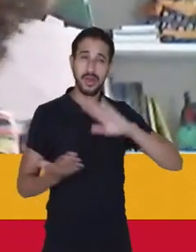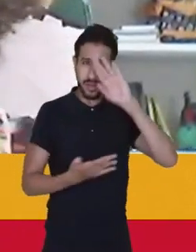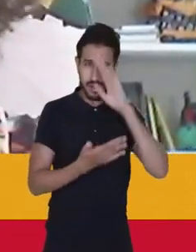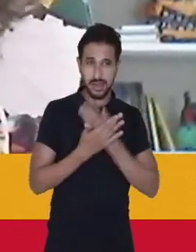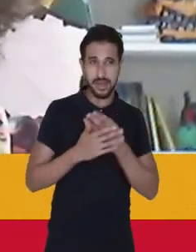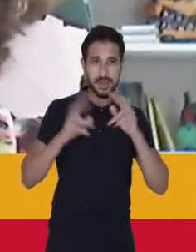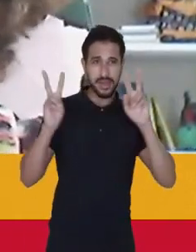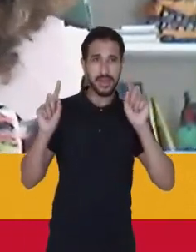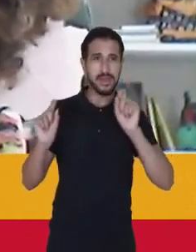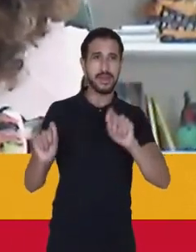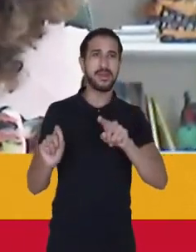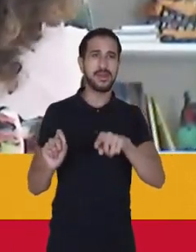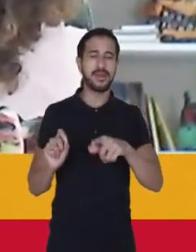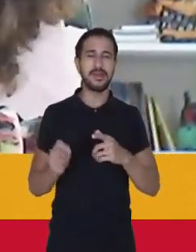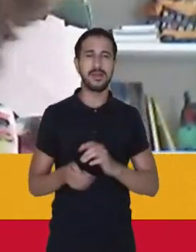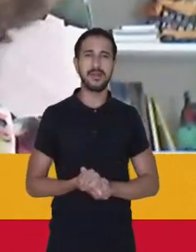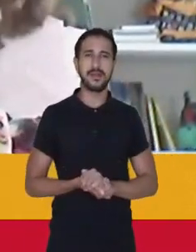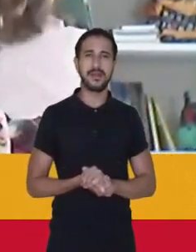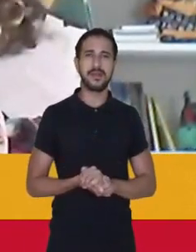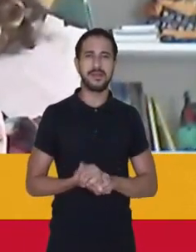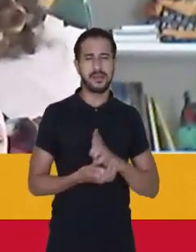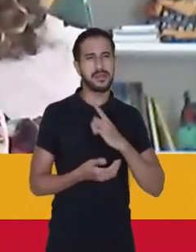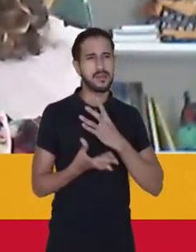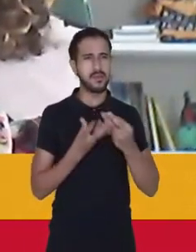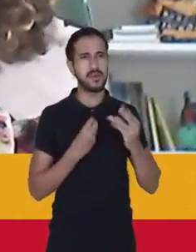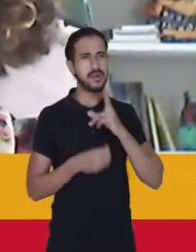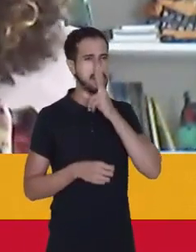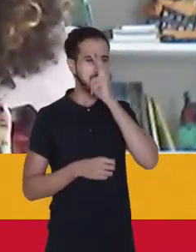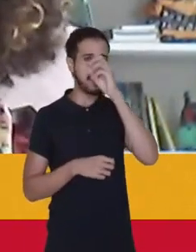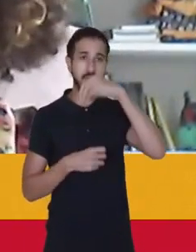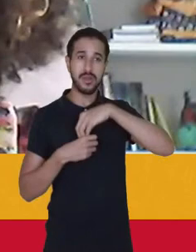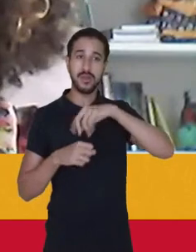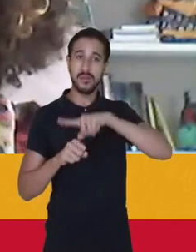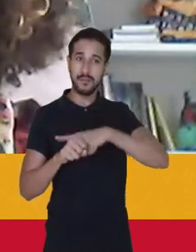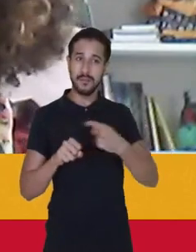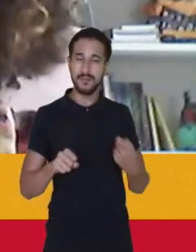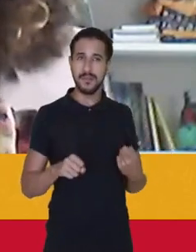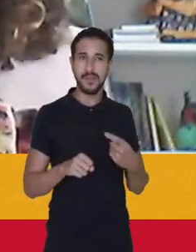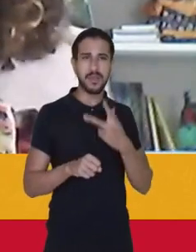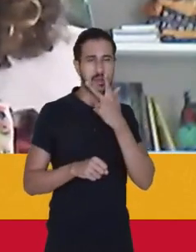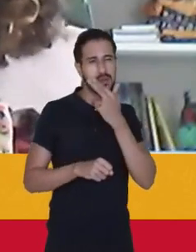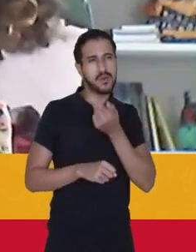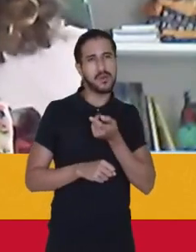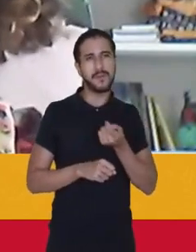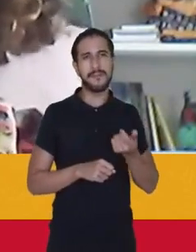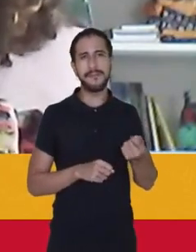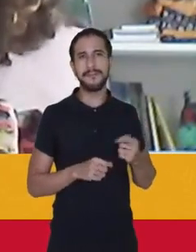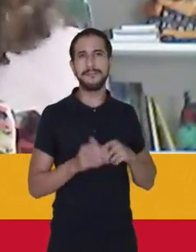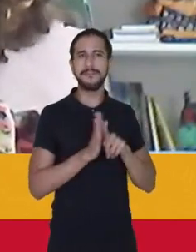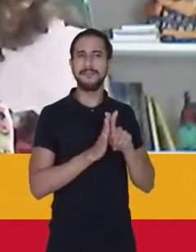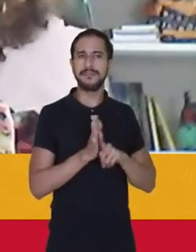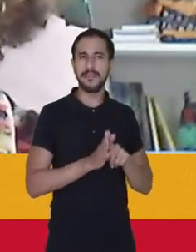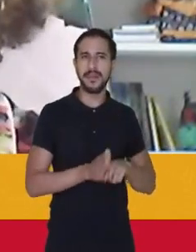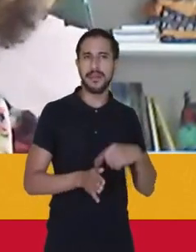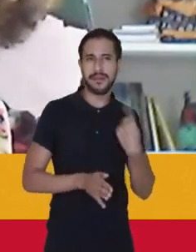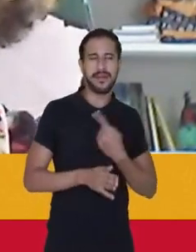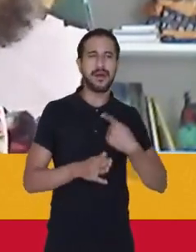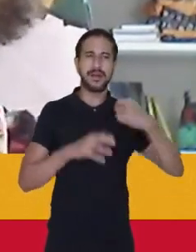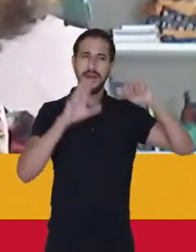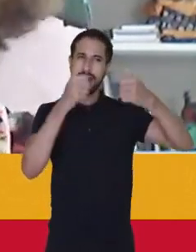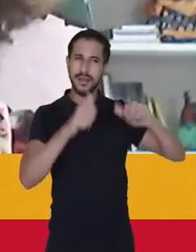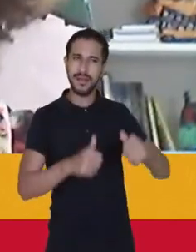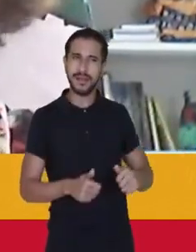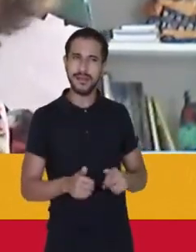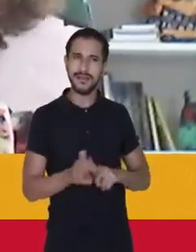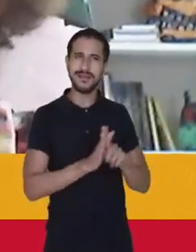tem muita força nos quilombos, e eu acho pouco dito, né, por nós, nas nossas análises.